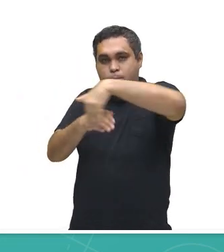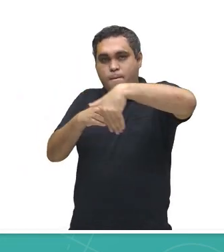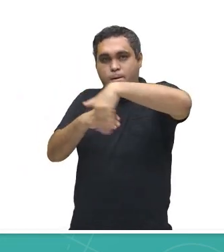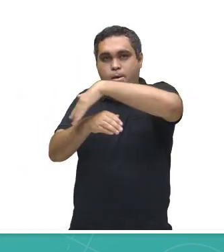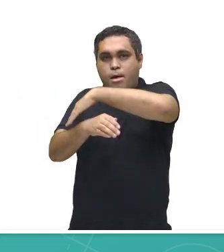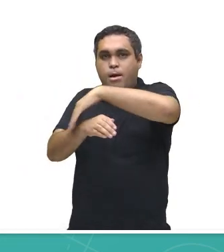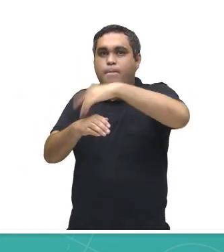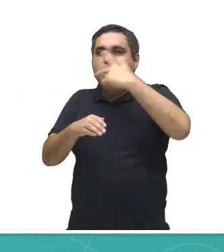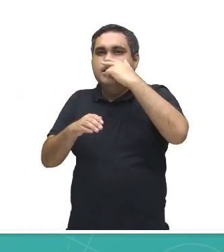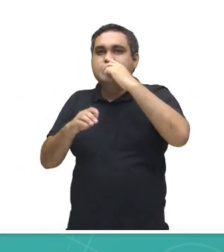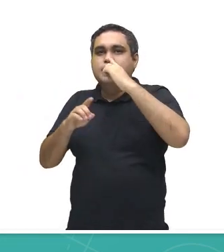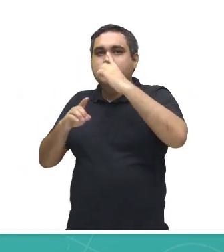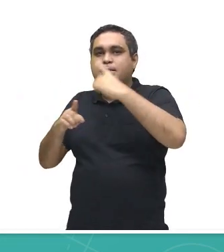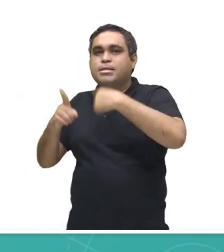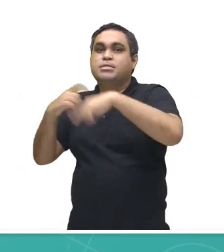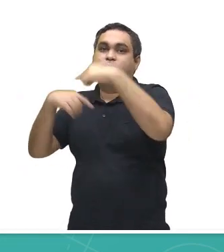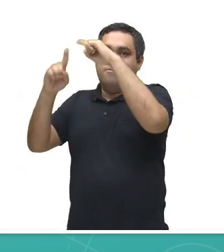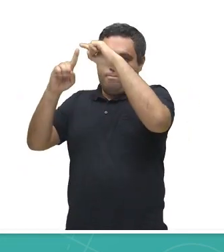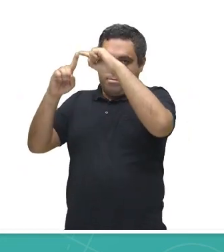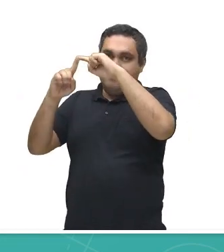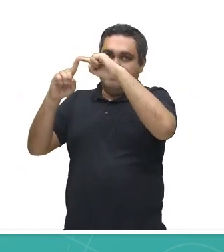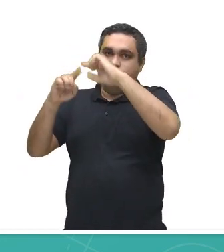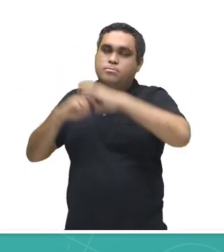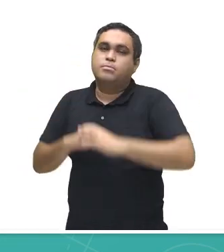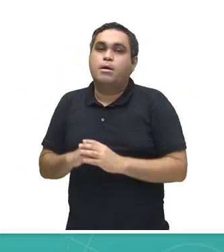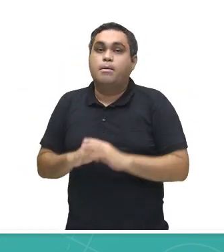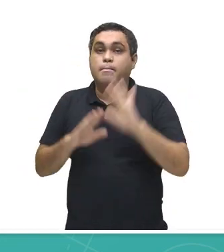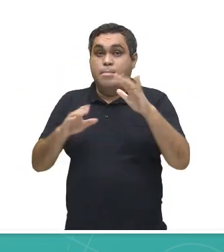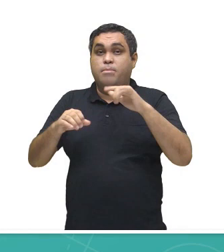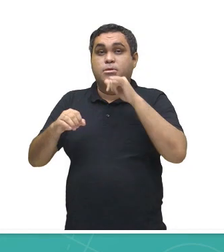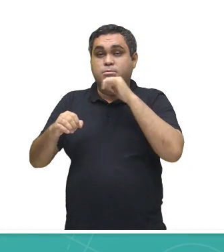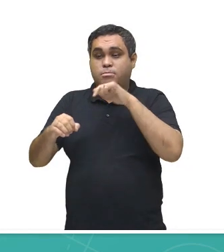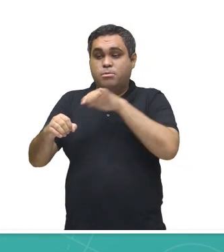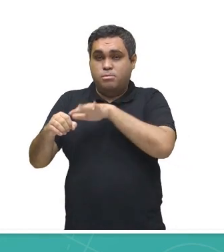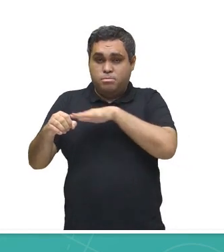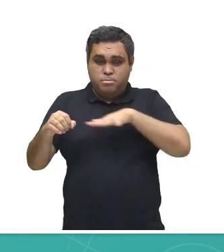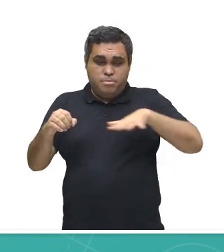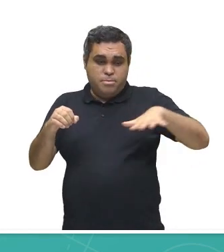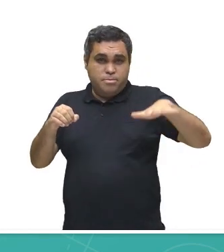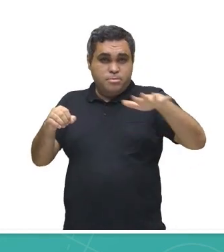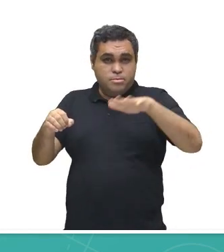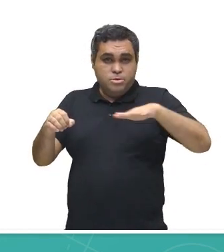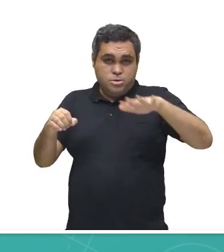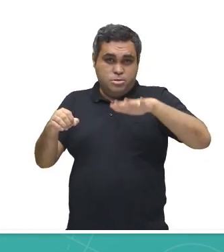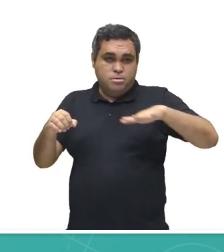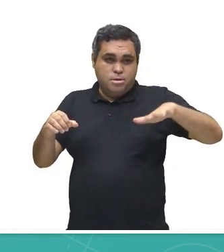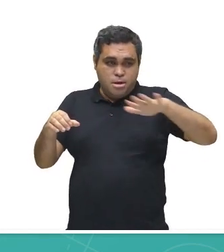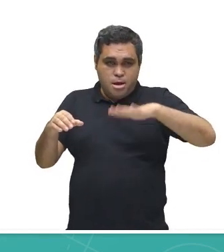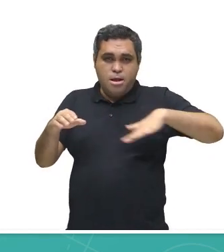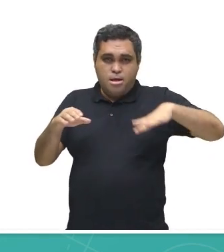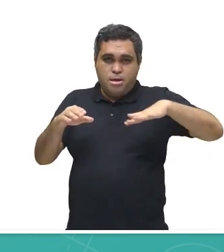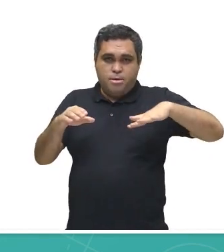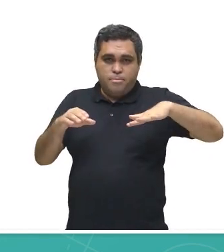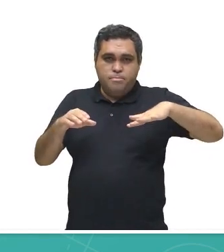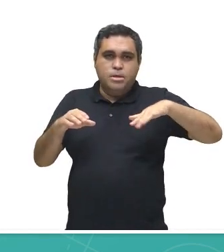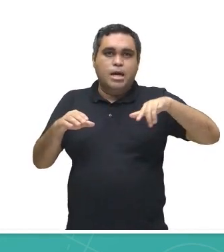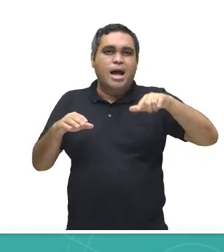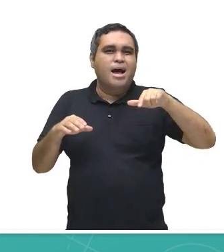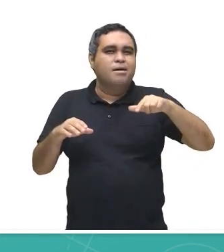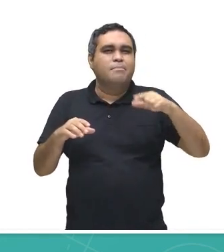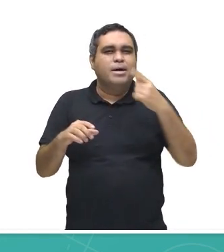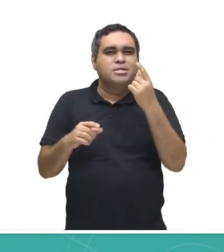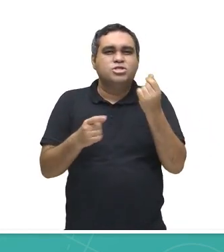agreste, diferente ali da parte da zona da mata, ok? Então, a gente observa aí